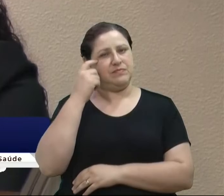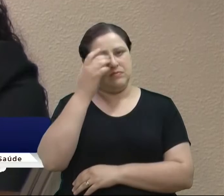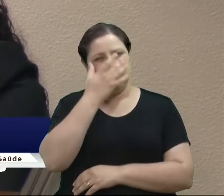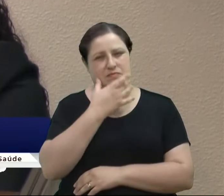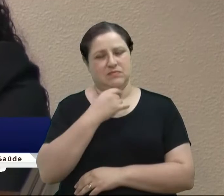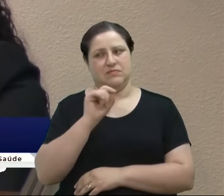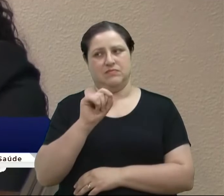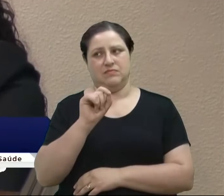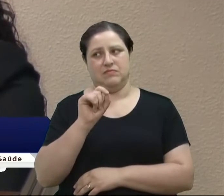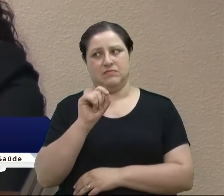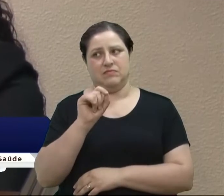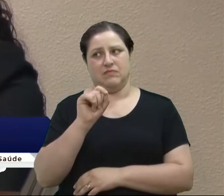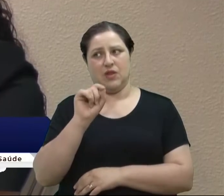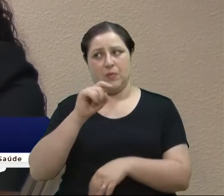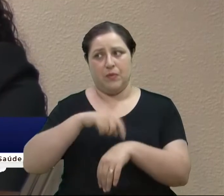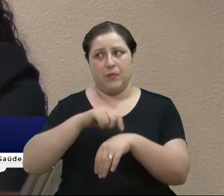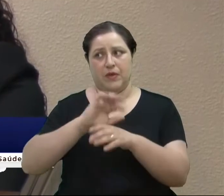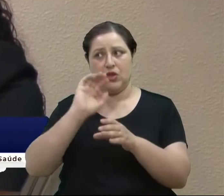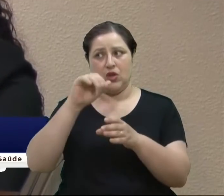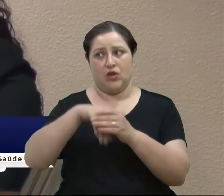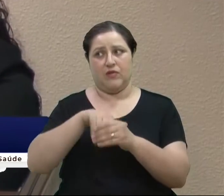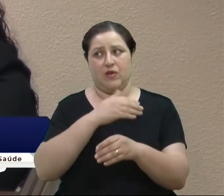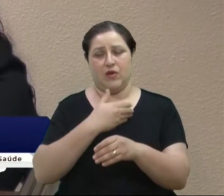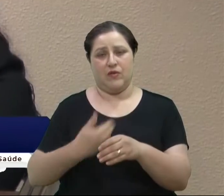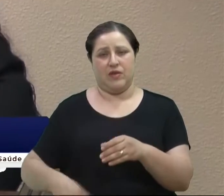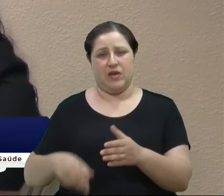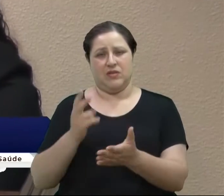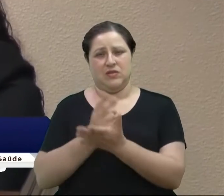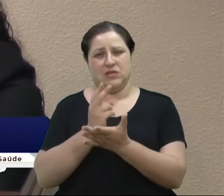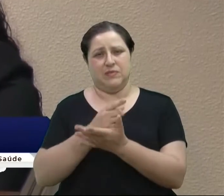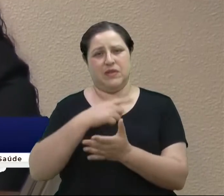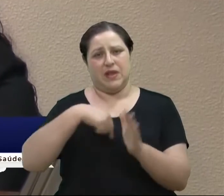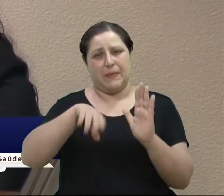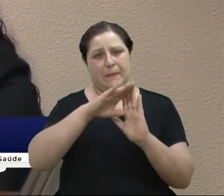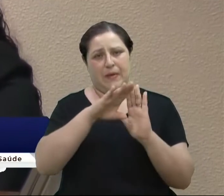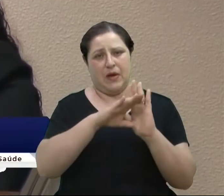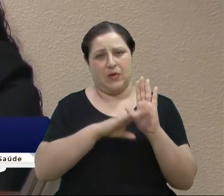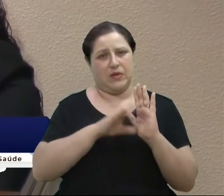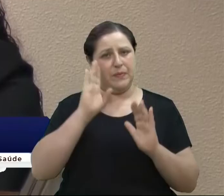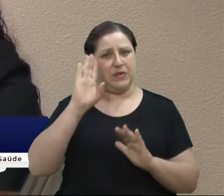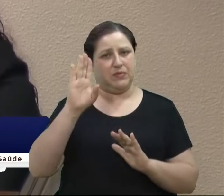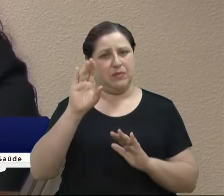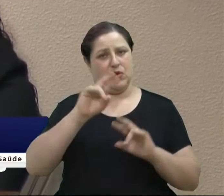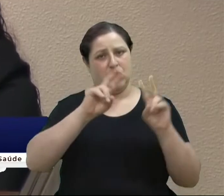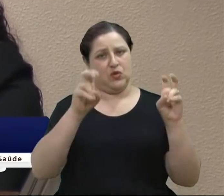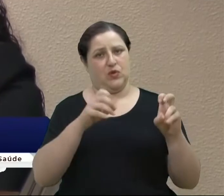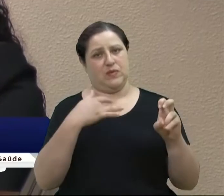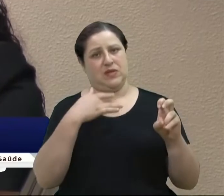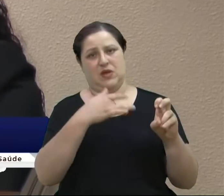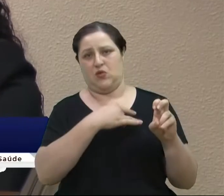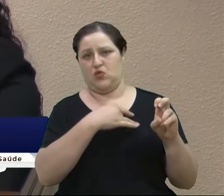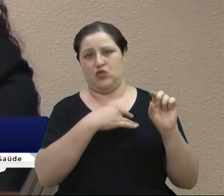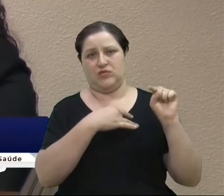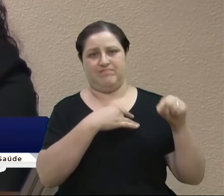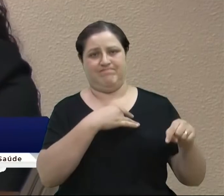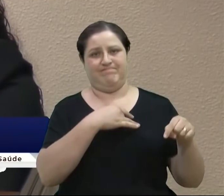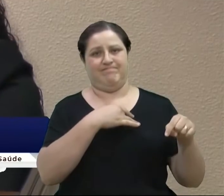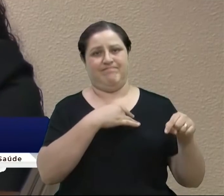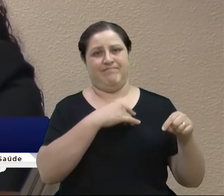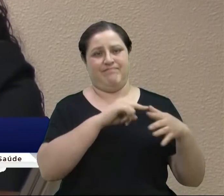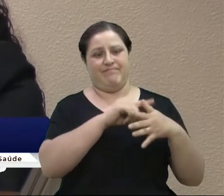quando eleger um governante, sempre existem algumas pautas principais. E a saúde sempre está, pelo